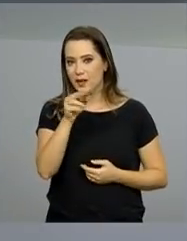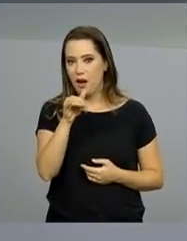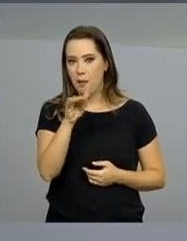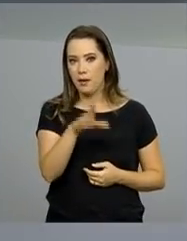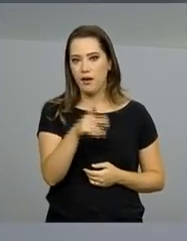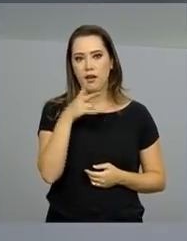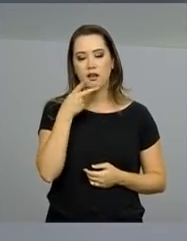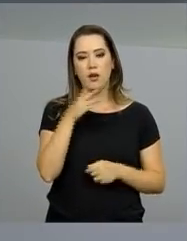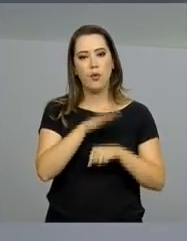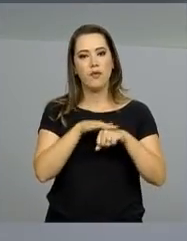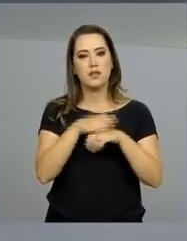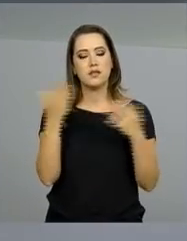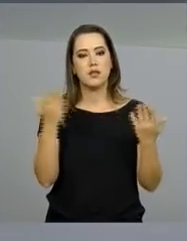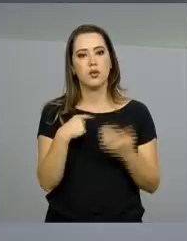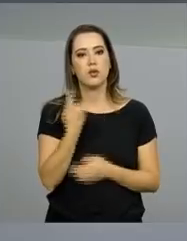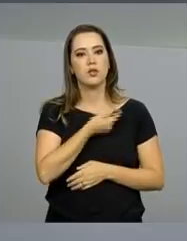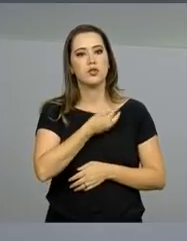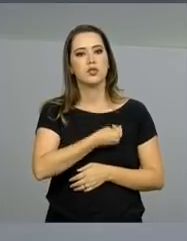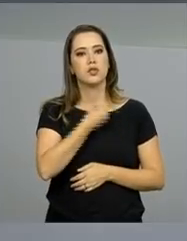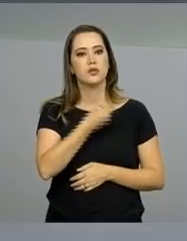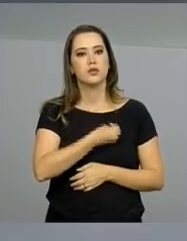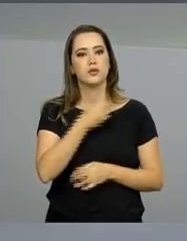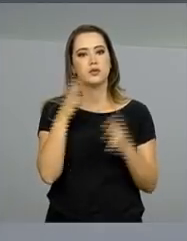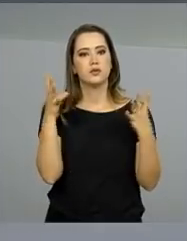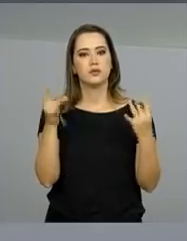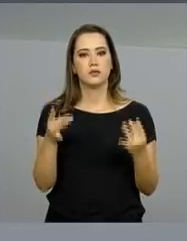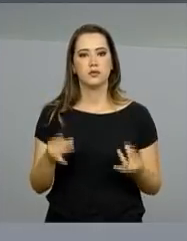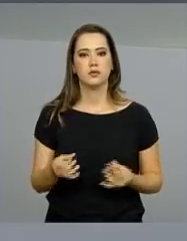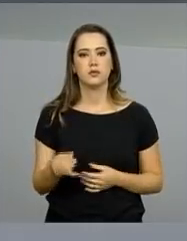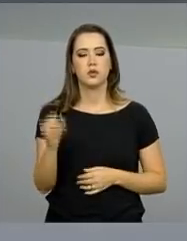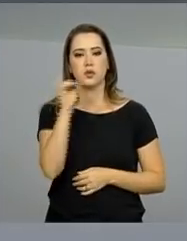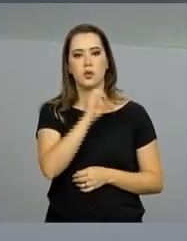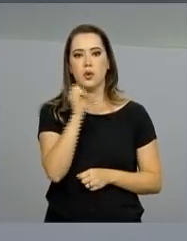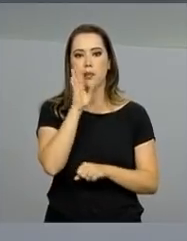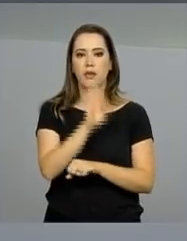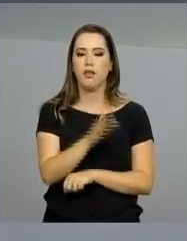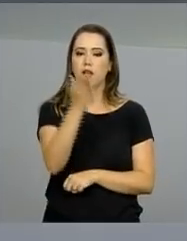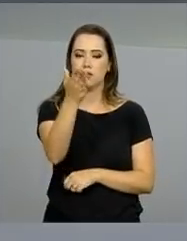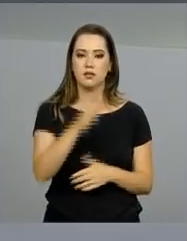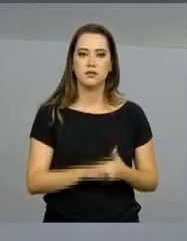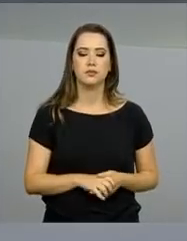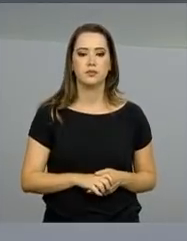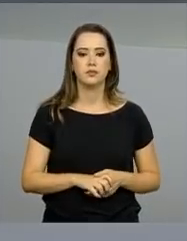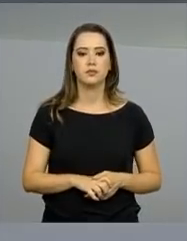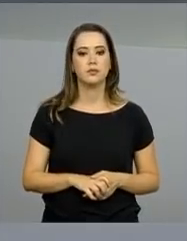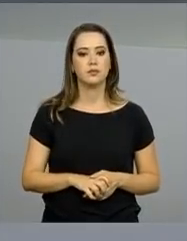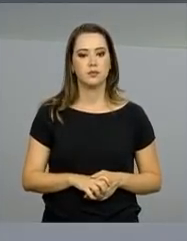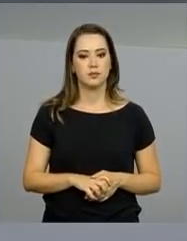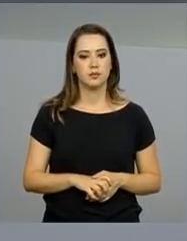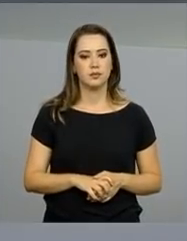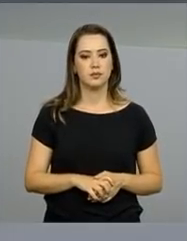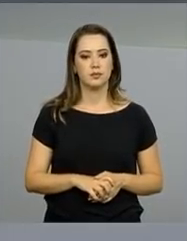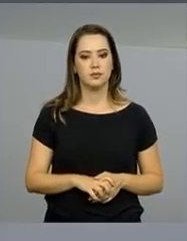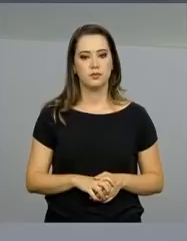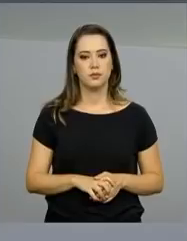Gabriela Noronha conversa agora com a gente ao vivo e tem mais detalhes. Boa tarde, Gabriela.